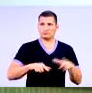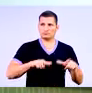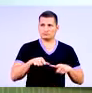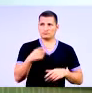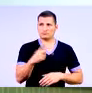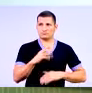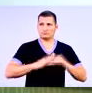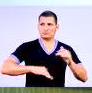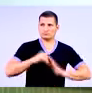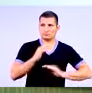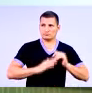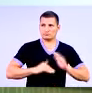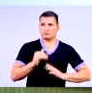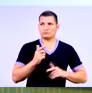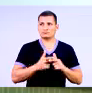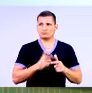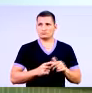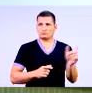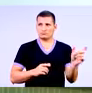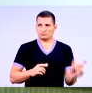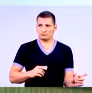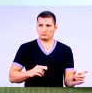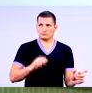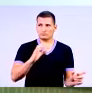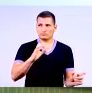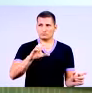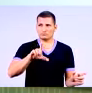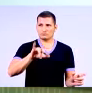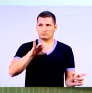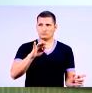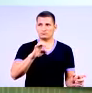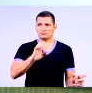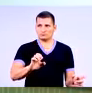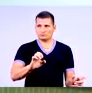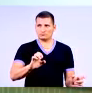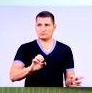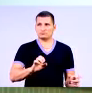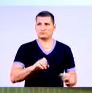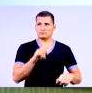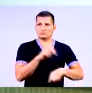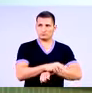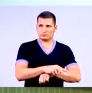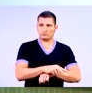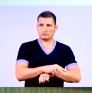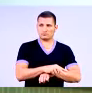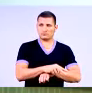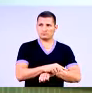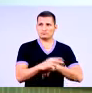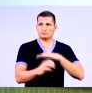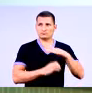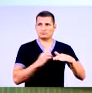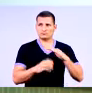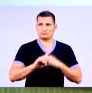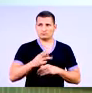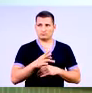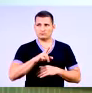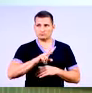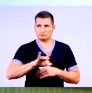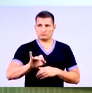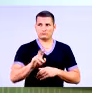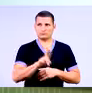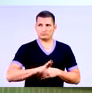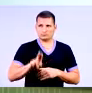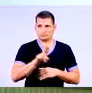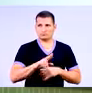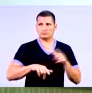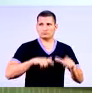profissionalismo. Porque quando o cliente contrata a empresa, ou vai usar o serviço da empresa, ela